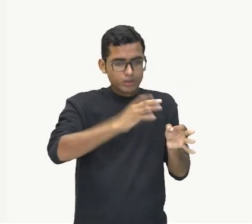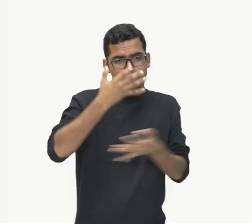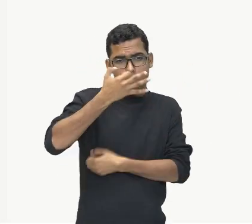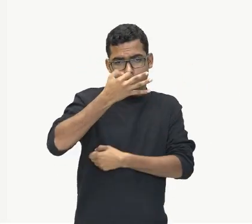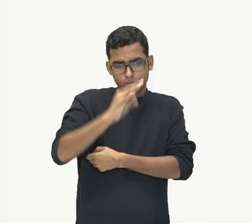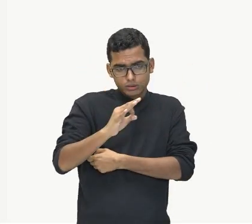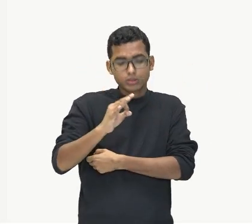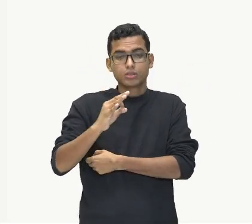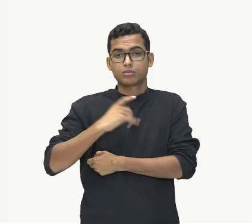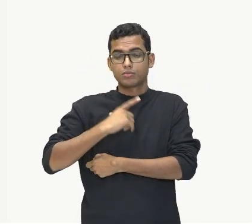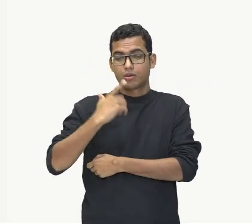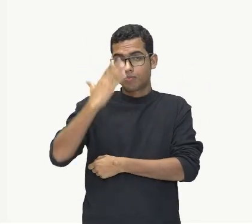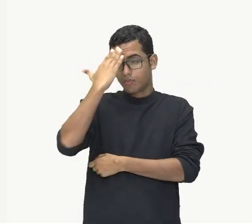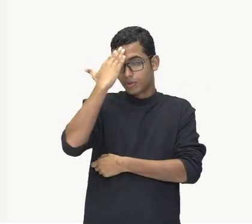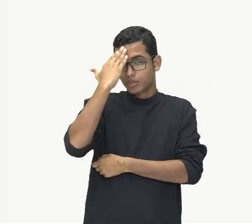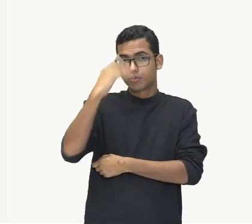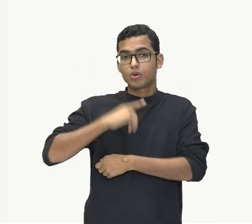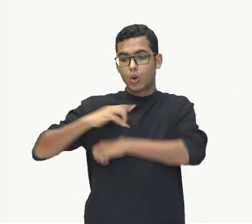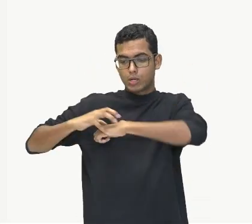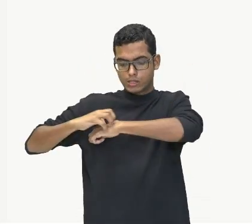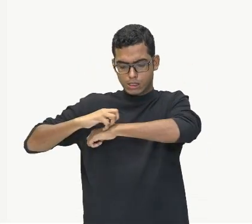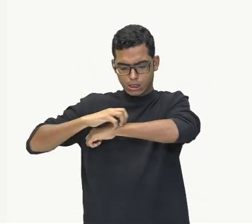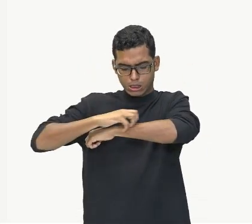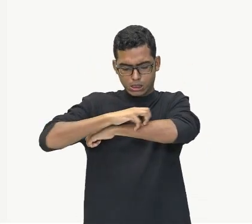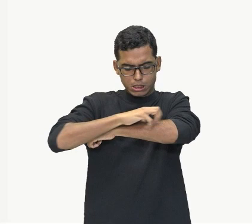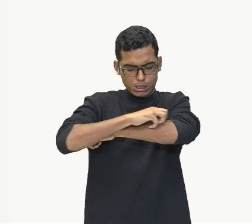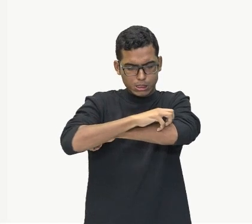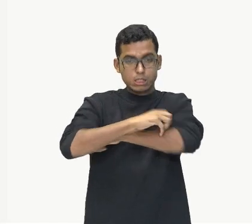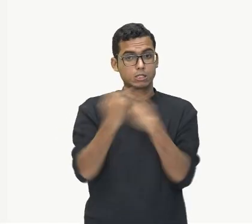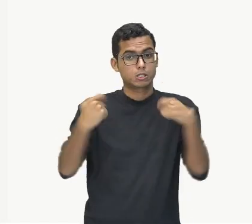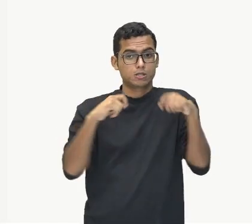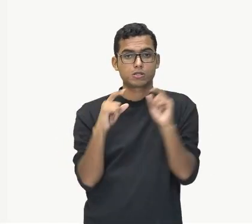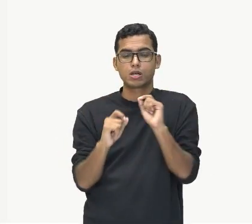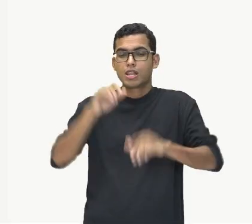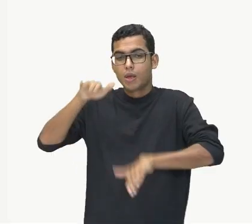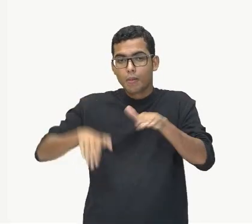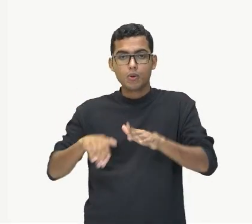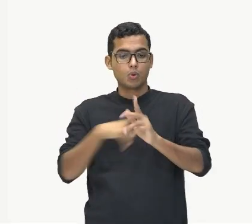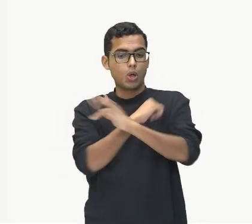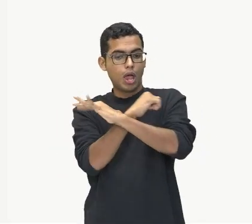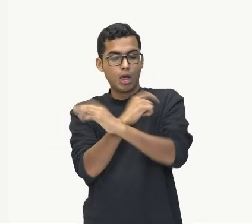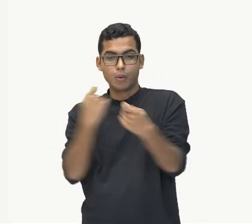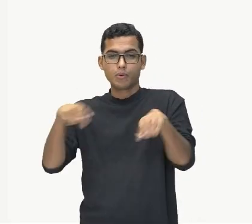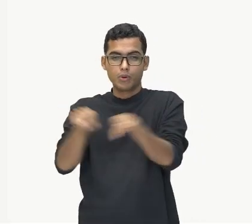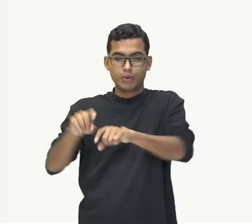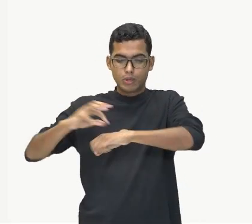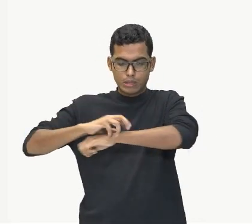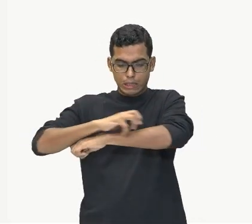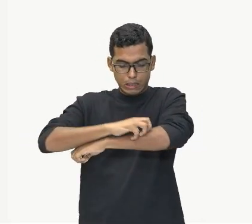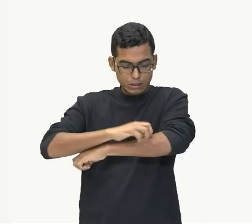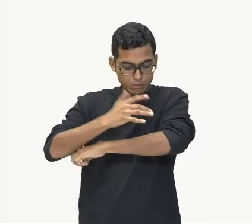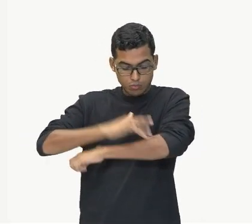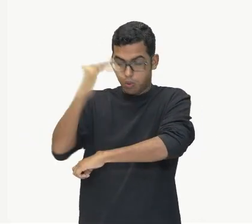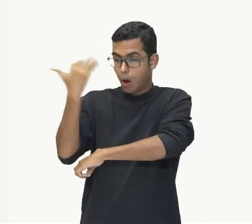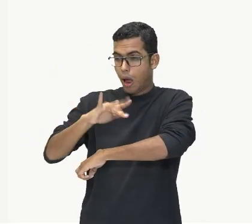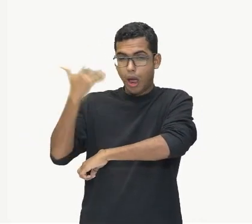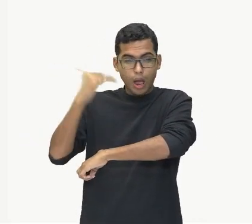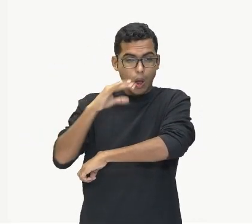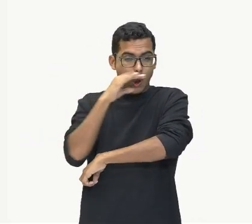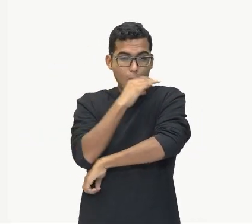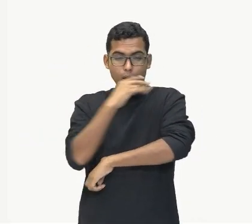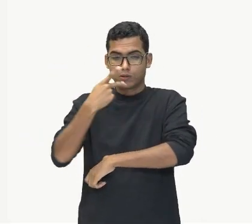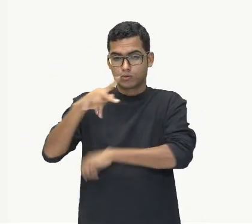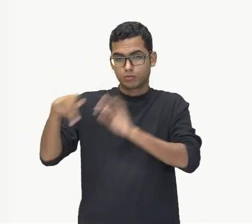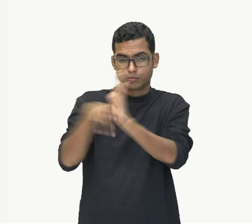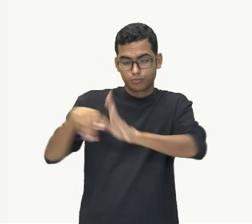a corrosão deles, tá? Dependendo do ácido, ele pode até causar queimaduras na sua pele.